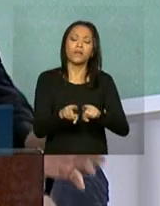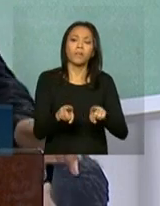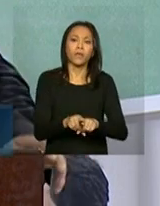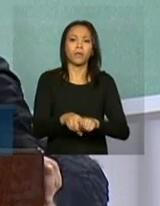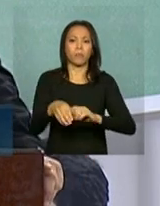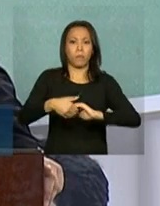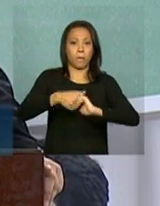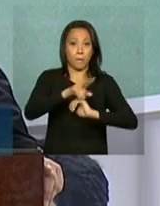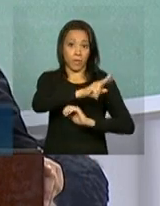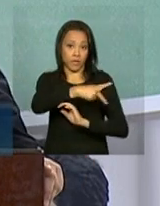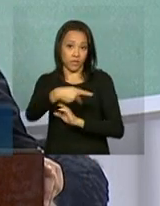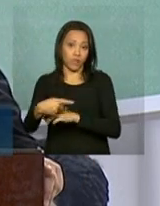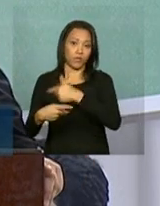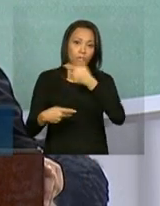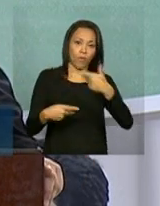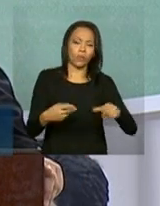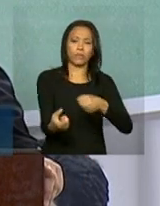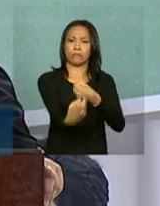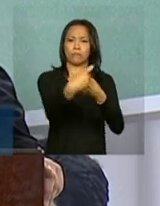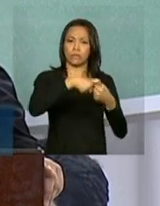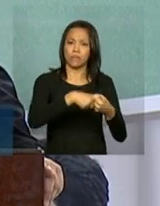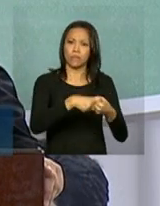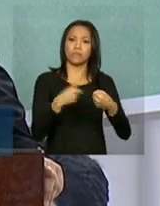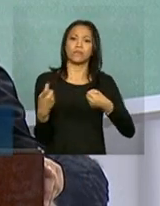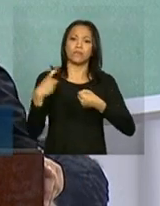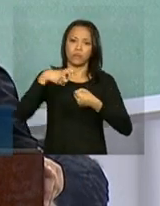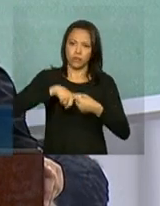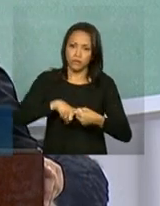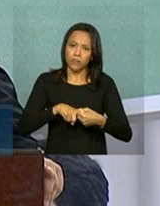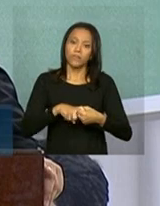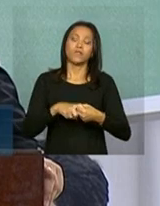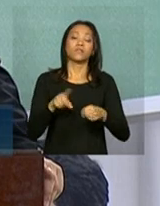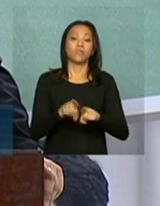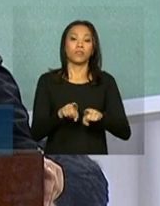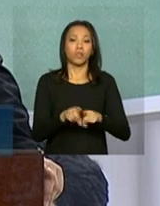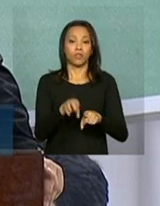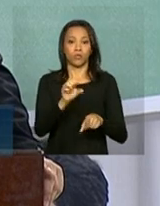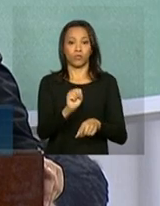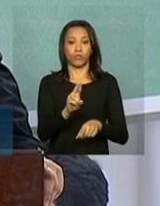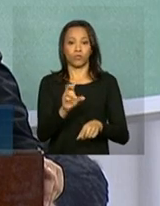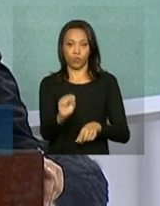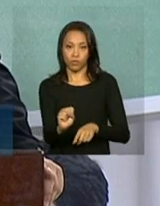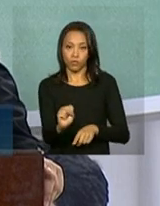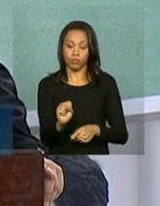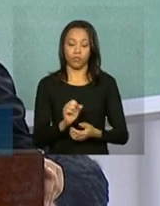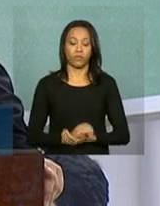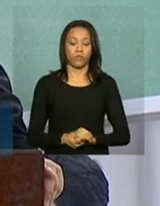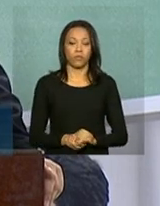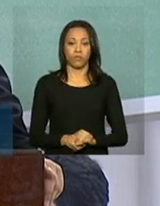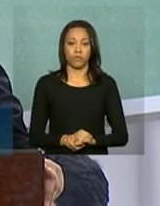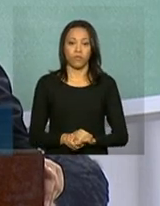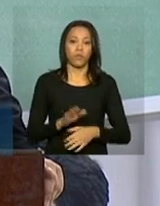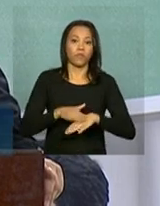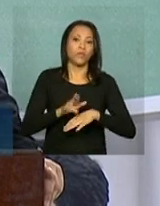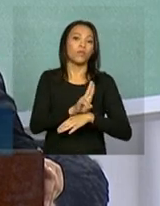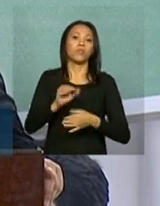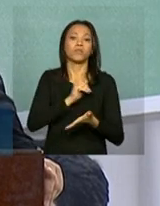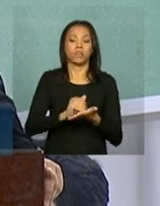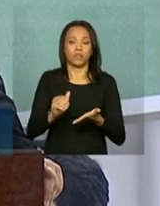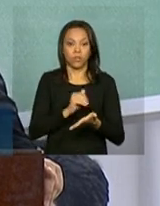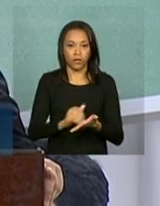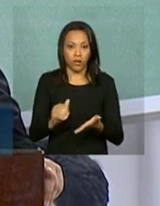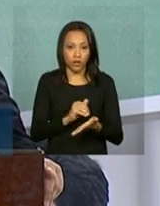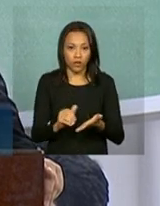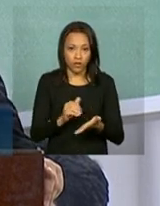do CONAS e do CONASEMES, a parceria os nossos parceiros do Sistema Único de Saúde. Em nome do secretário